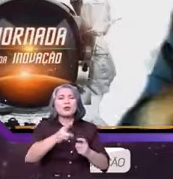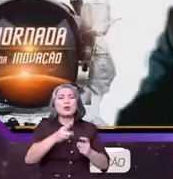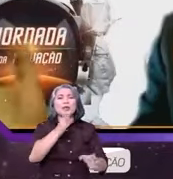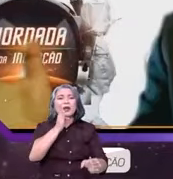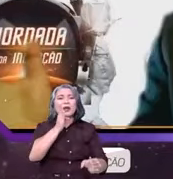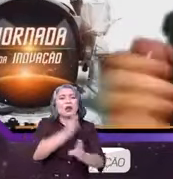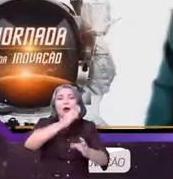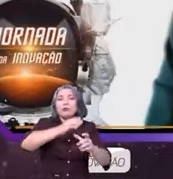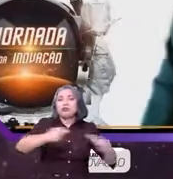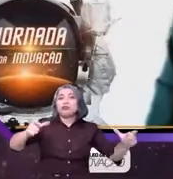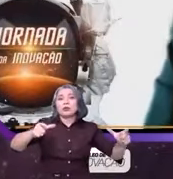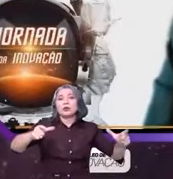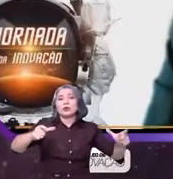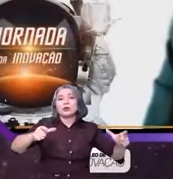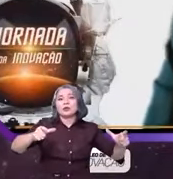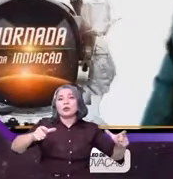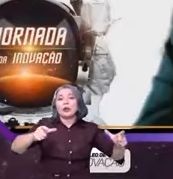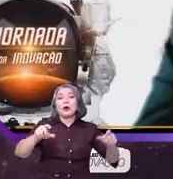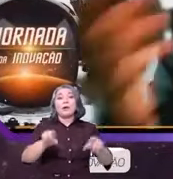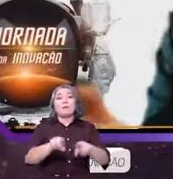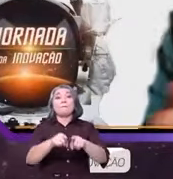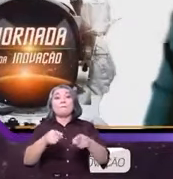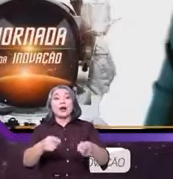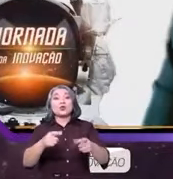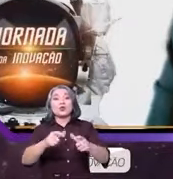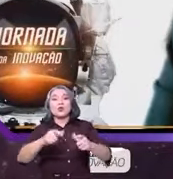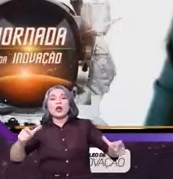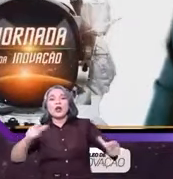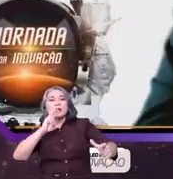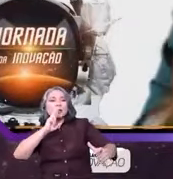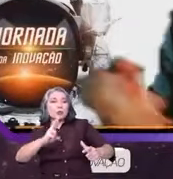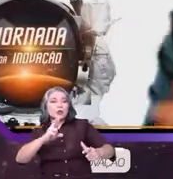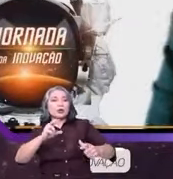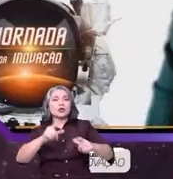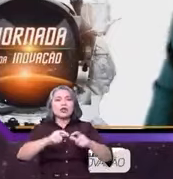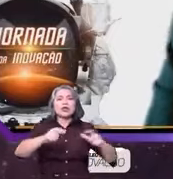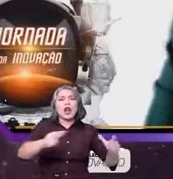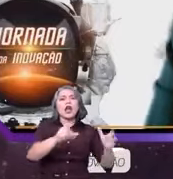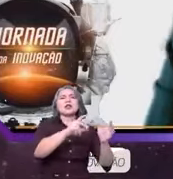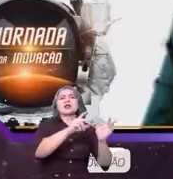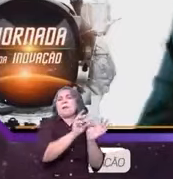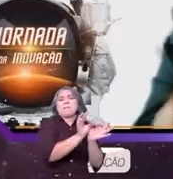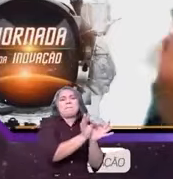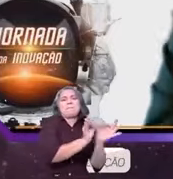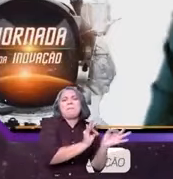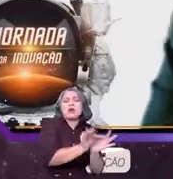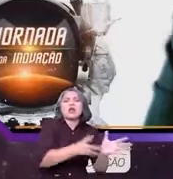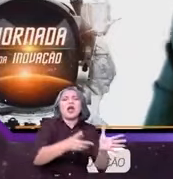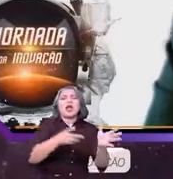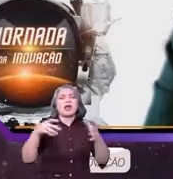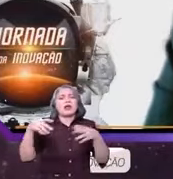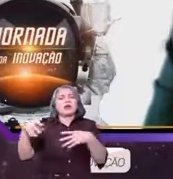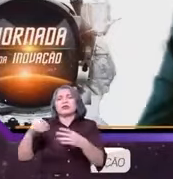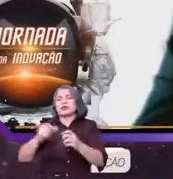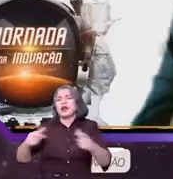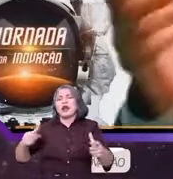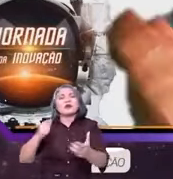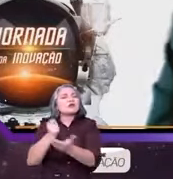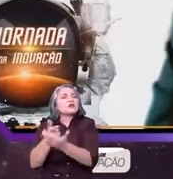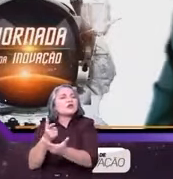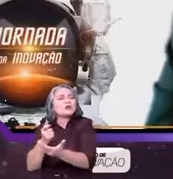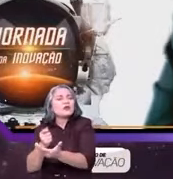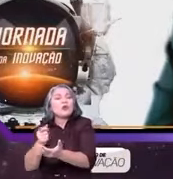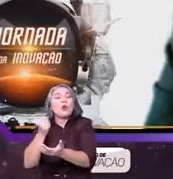grandes problemas, com grandes soluções, com grandes projetos, com grandes aquisições, com